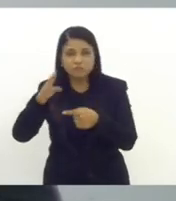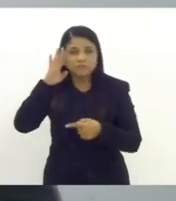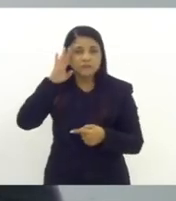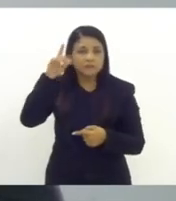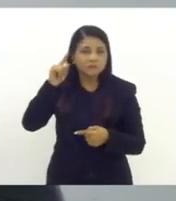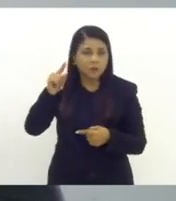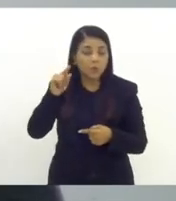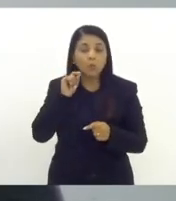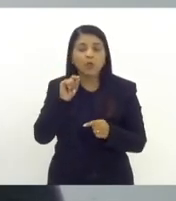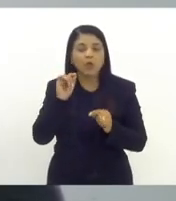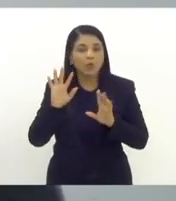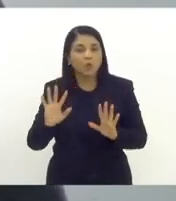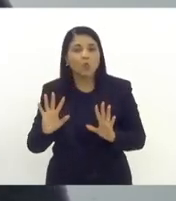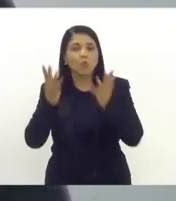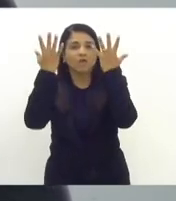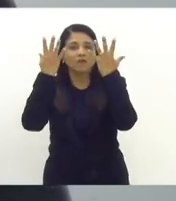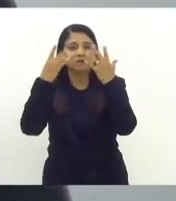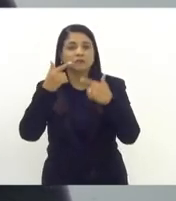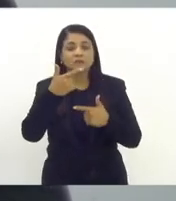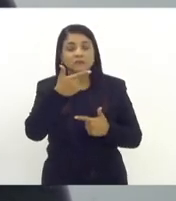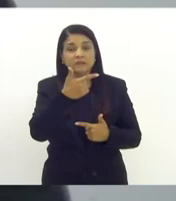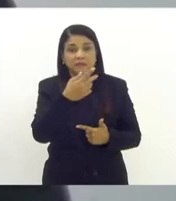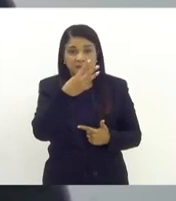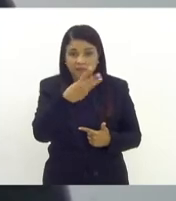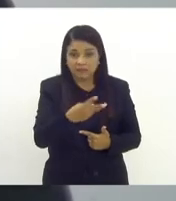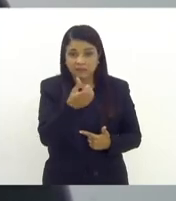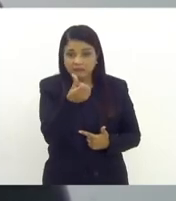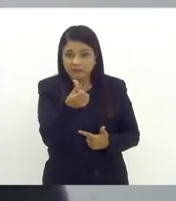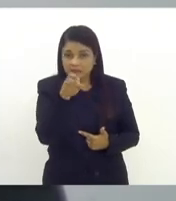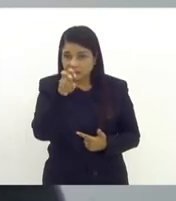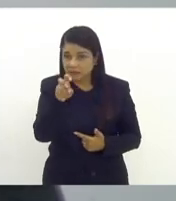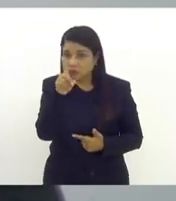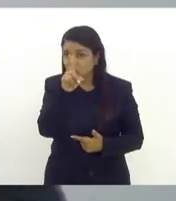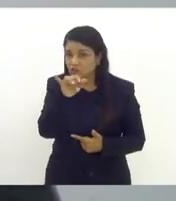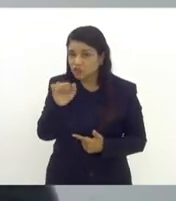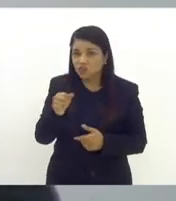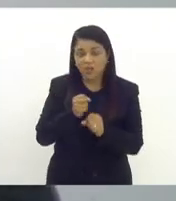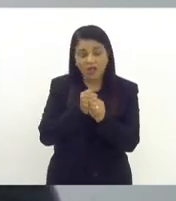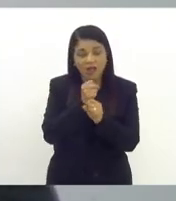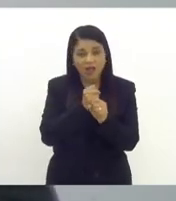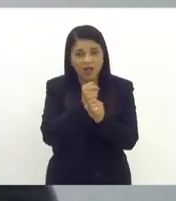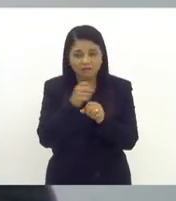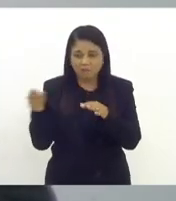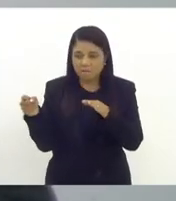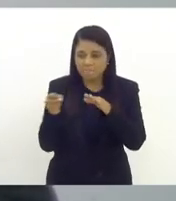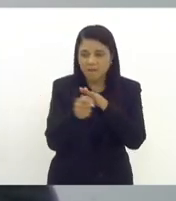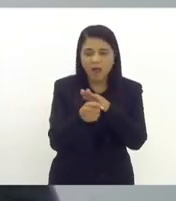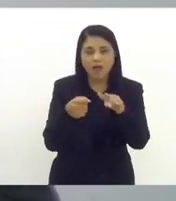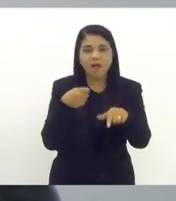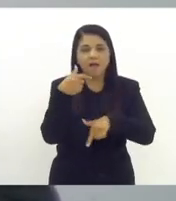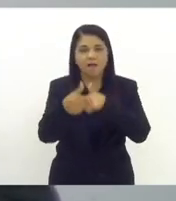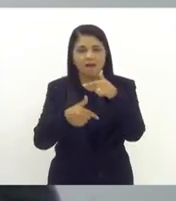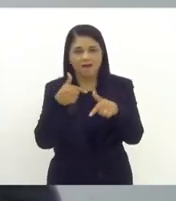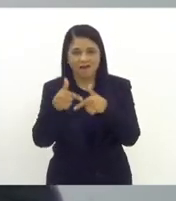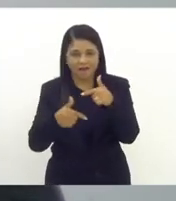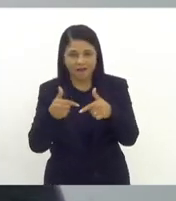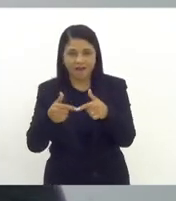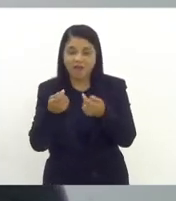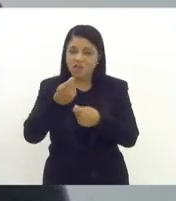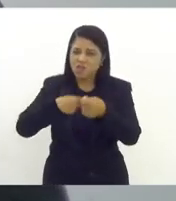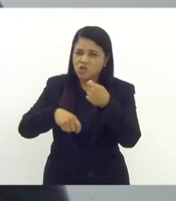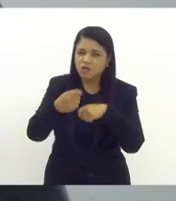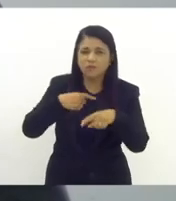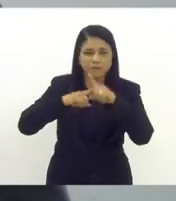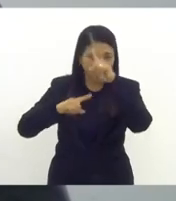um evento nos 365 dias do ano como fomentador do empreendedorismo de Economia